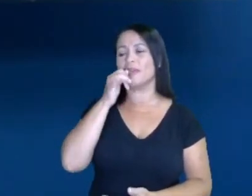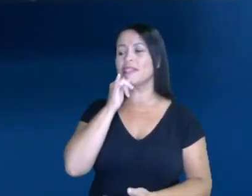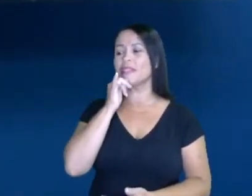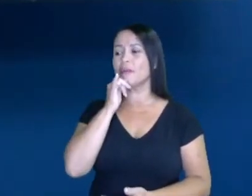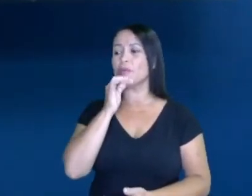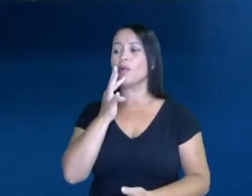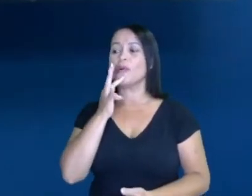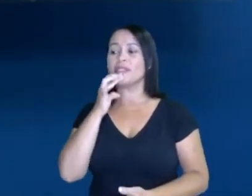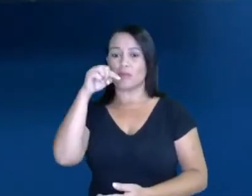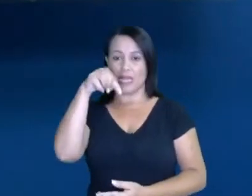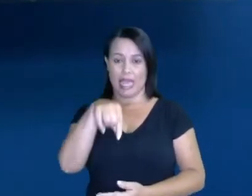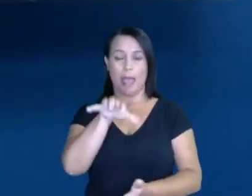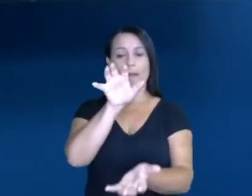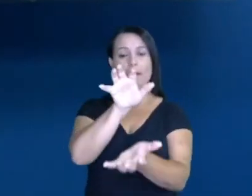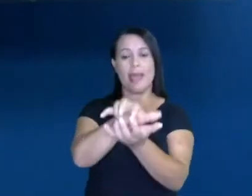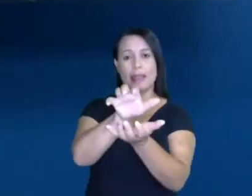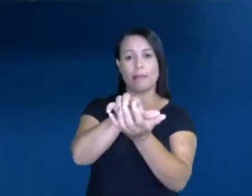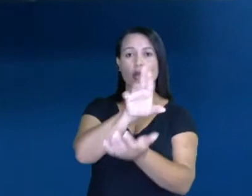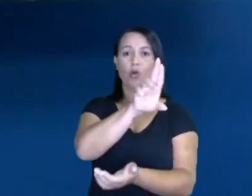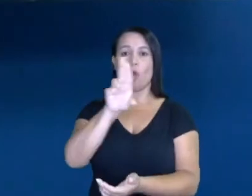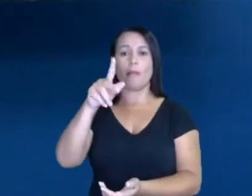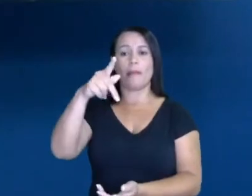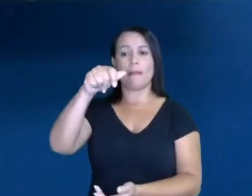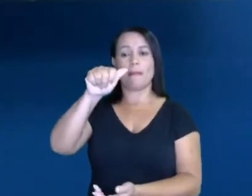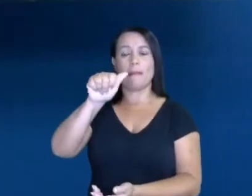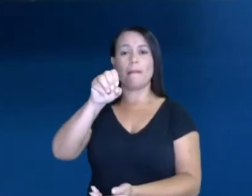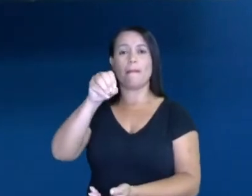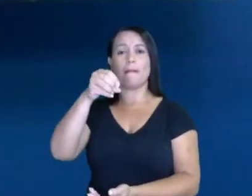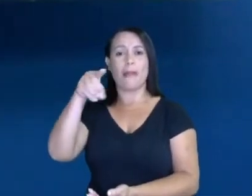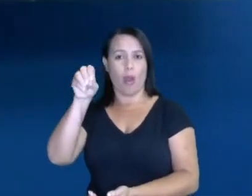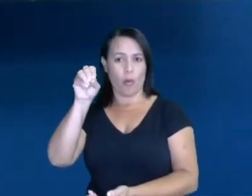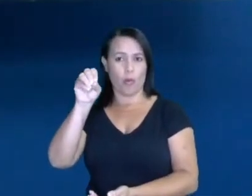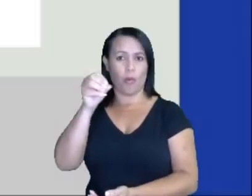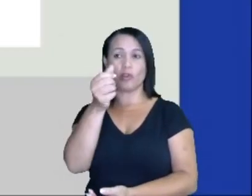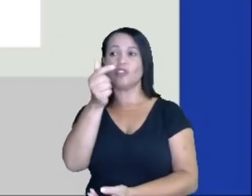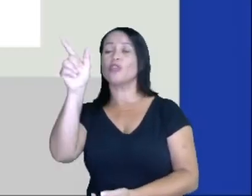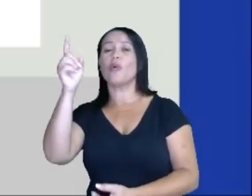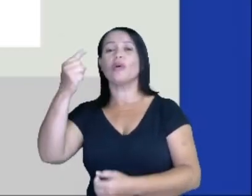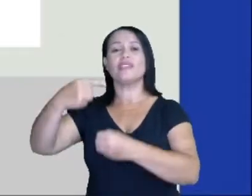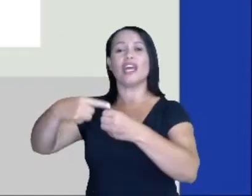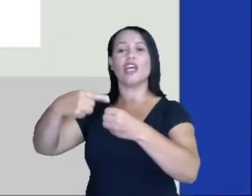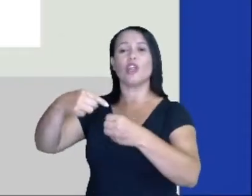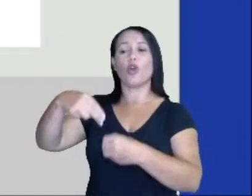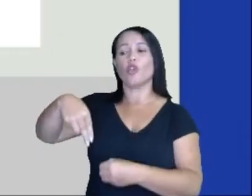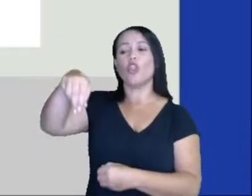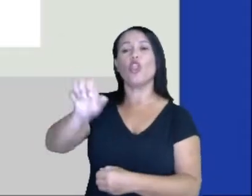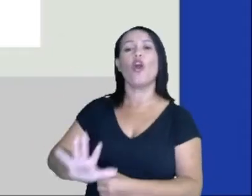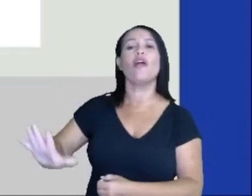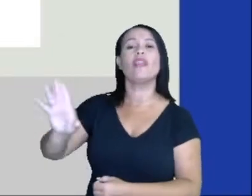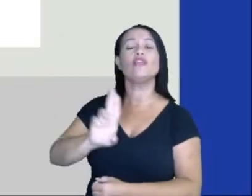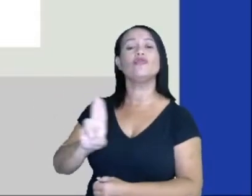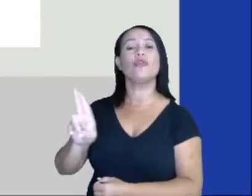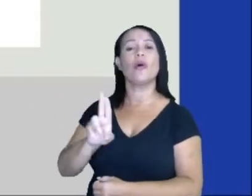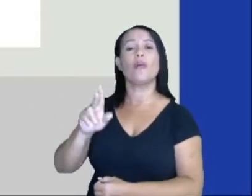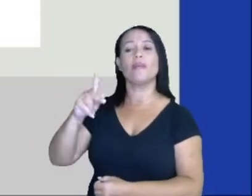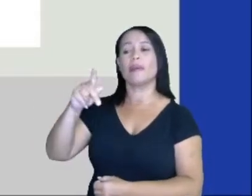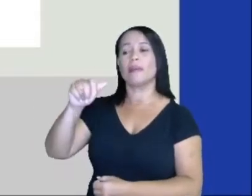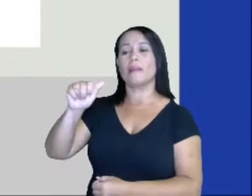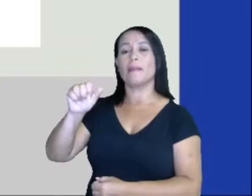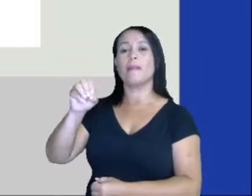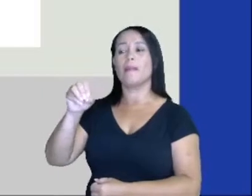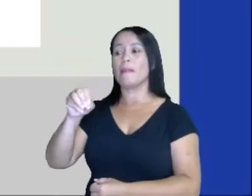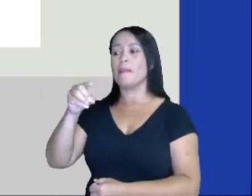que nós conhecemos aqui em Pernambuco como pão francês, quando chega no interior do Nordeste, ele é chamado de pão